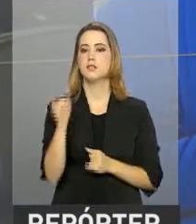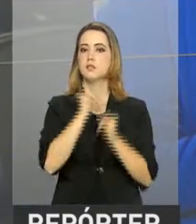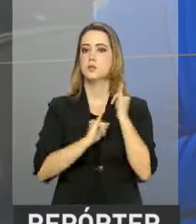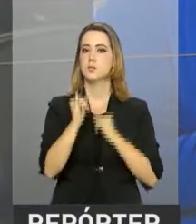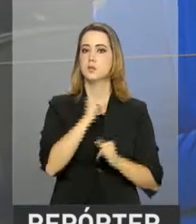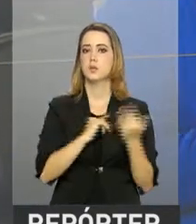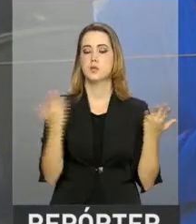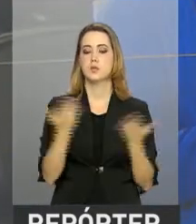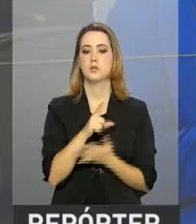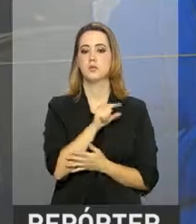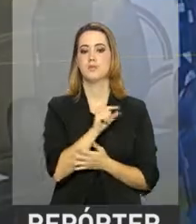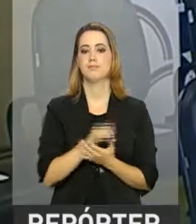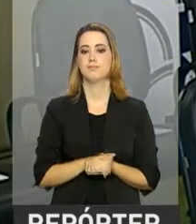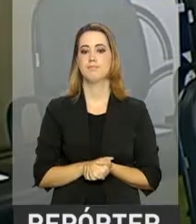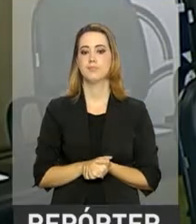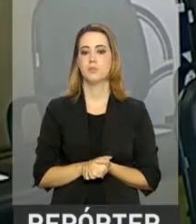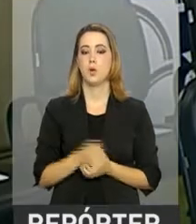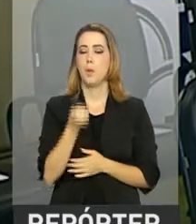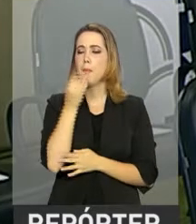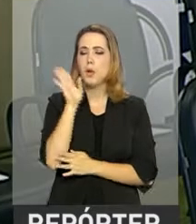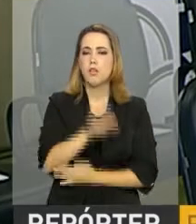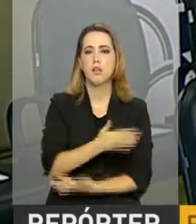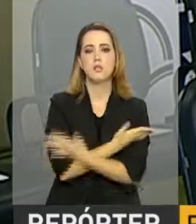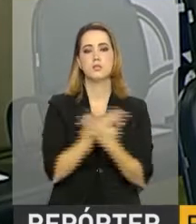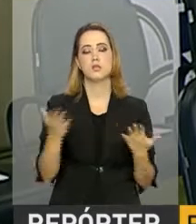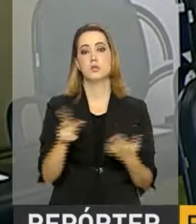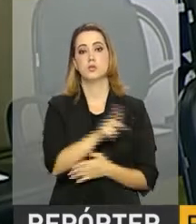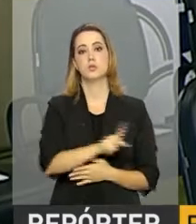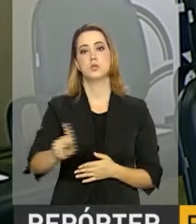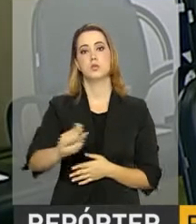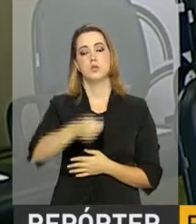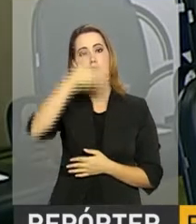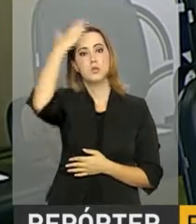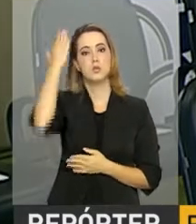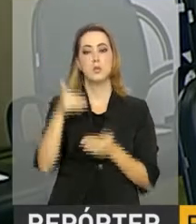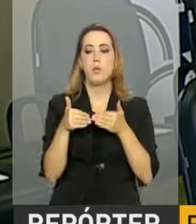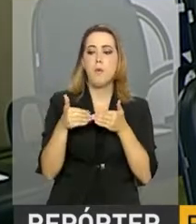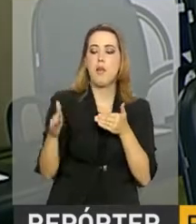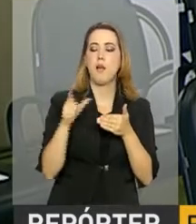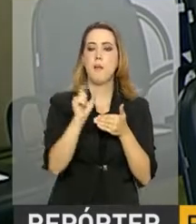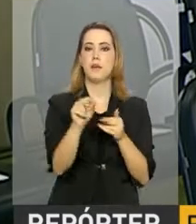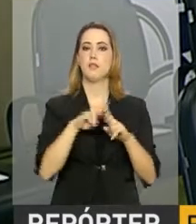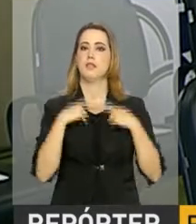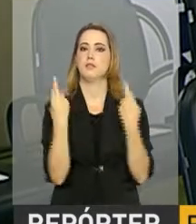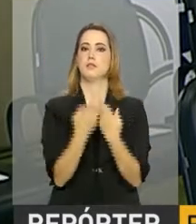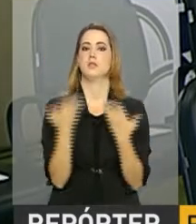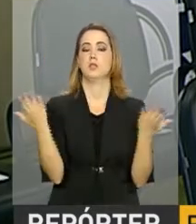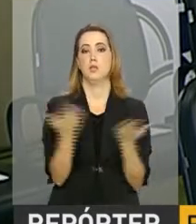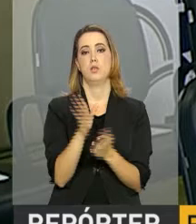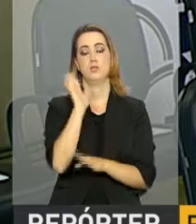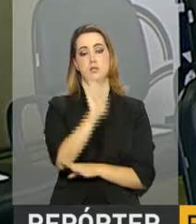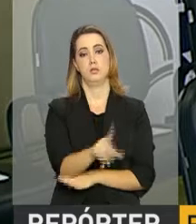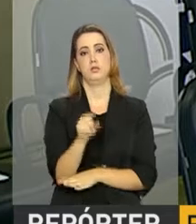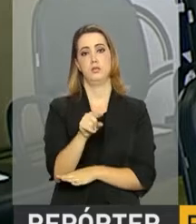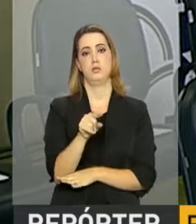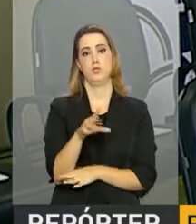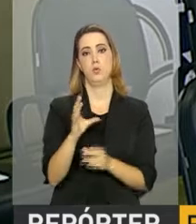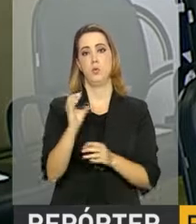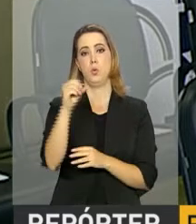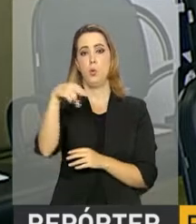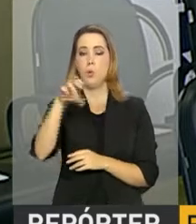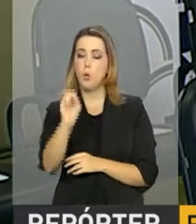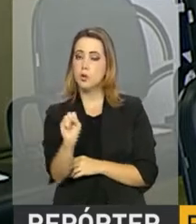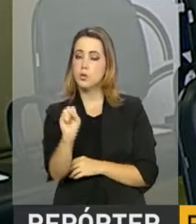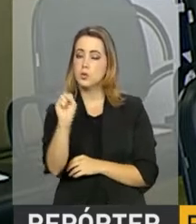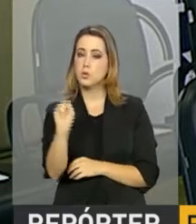beatriz boa tarde células boa tarde todo o presidente michel temer vai abrir a reunião do cone sul agora à tarde o grupo entre integra o